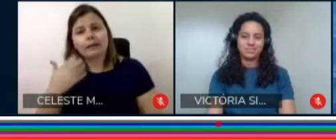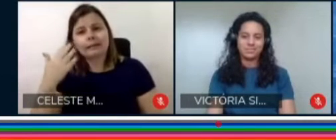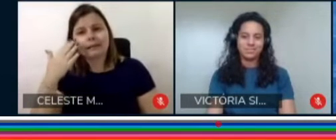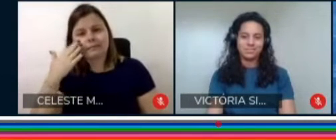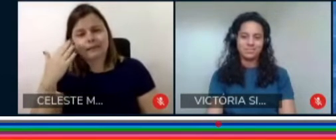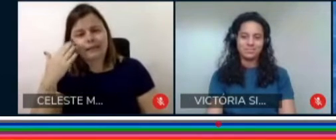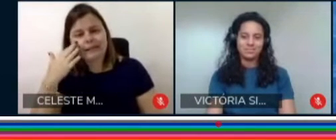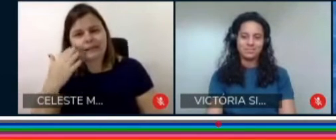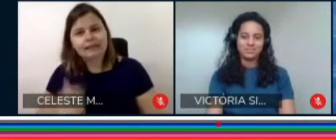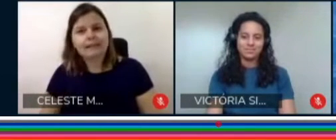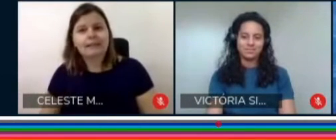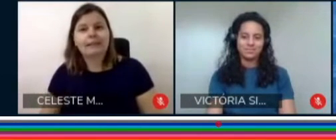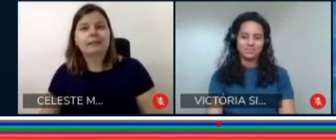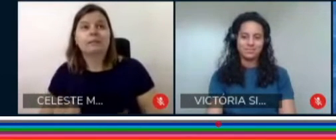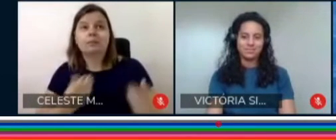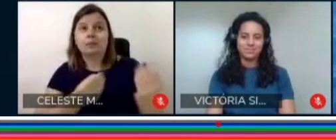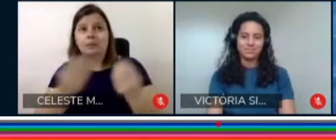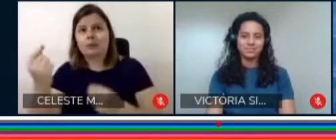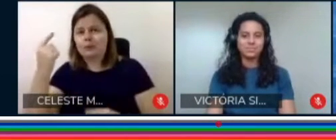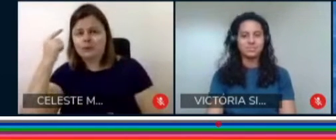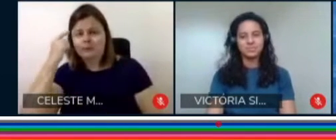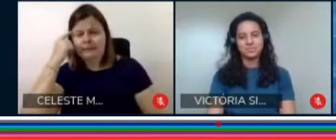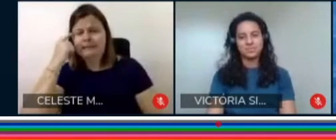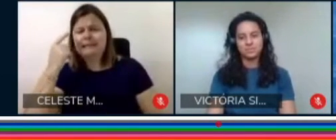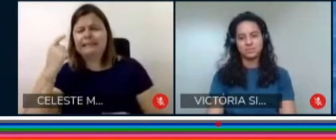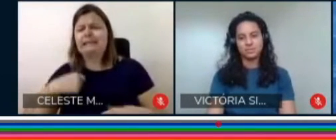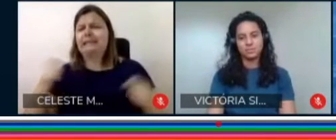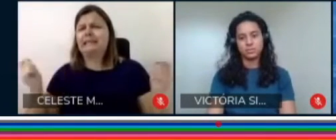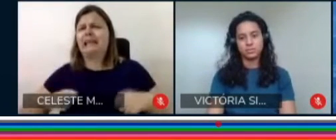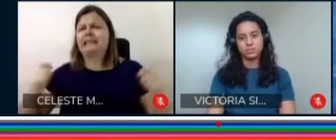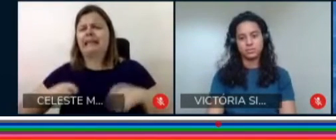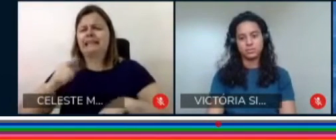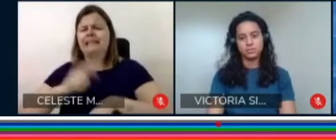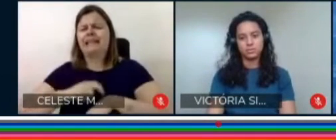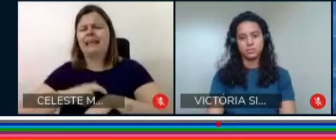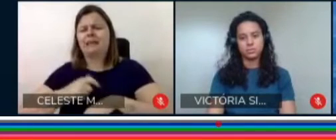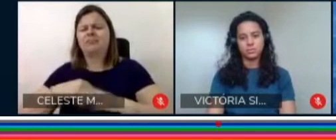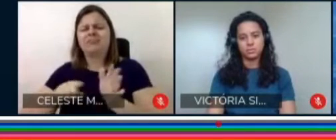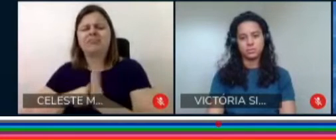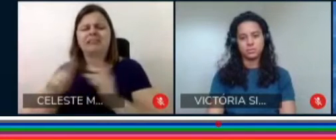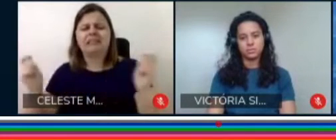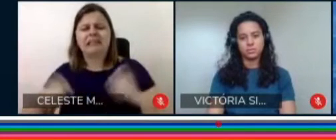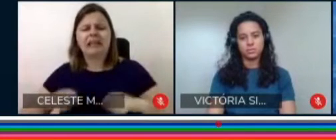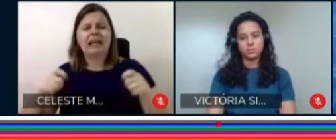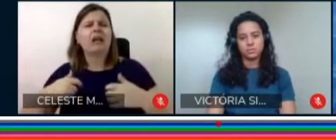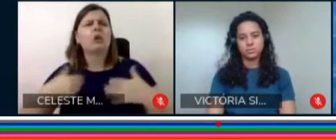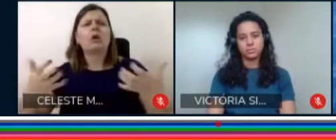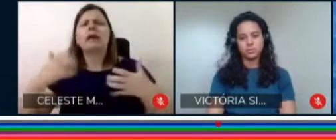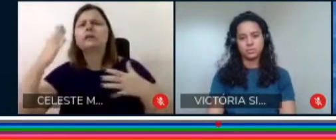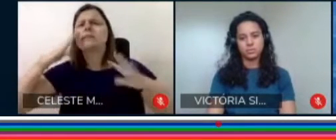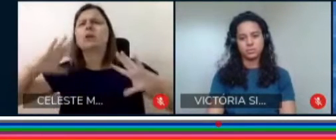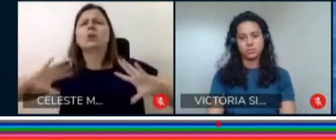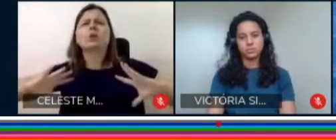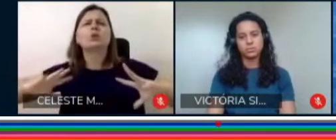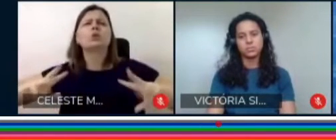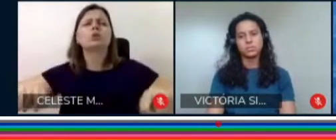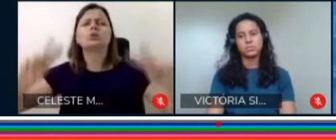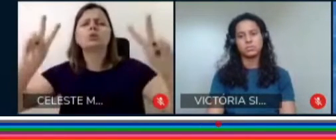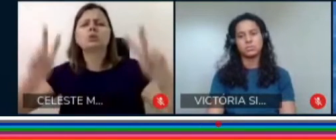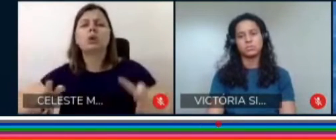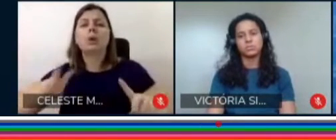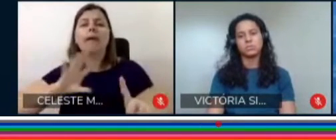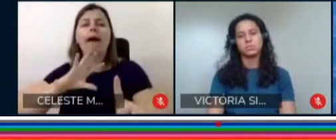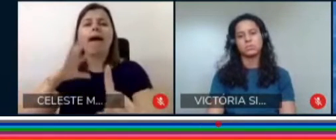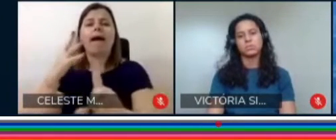grandeza, né, com as suas pesquisas, achando que vai dar tempo e elas querem saber tudo sobre arte contemporânea, tudo. Imagina